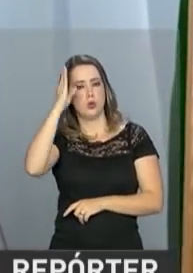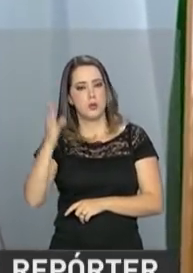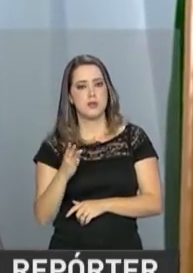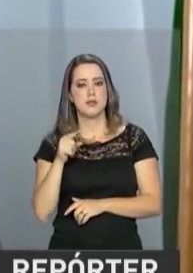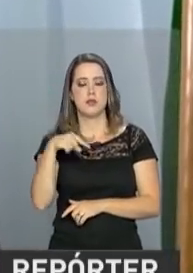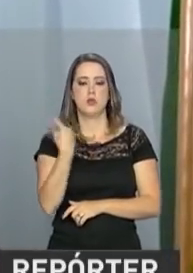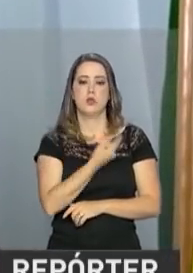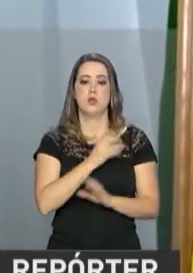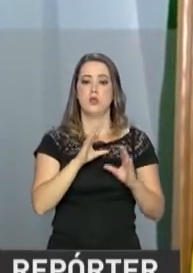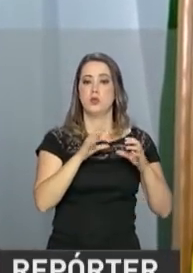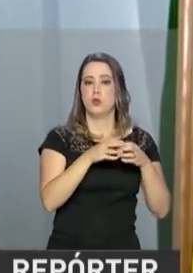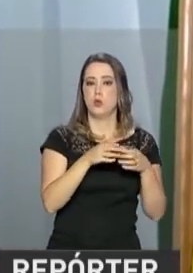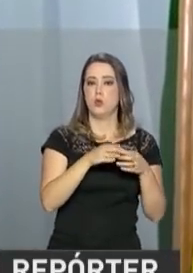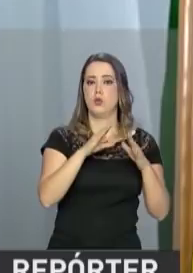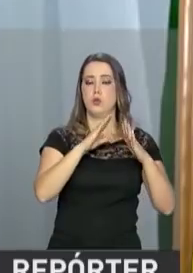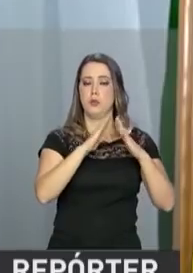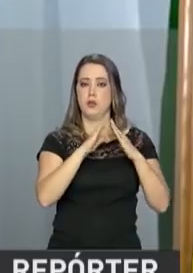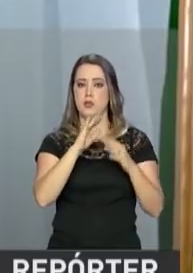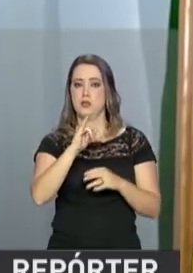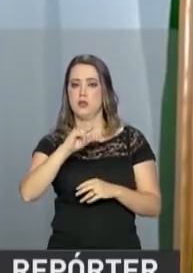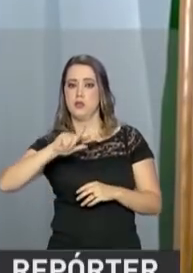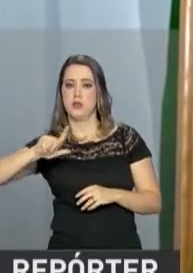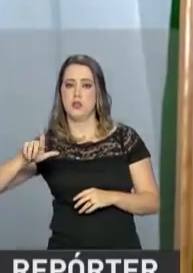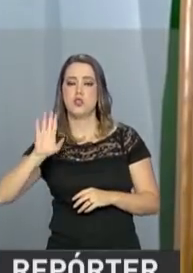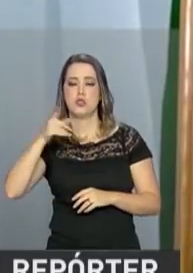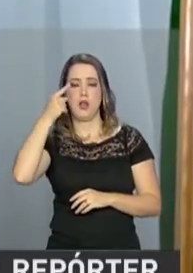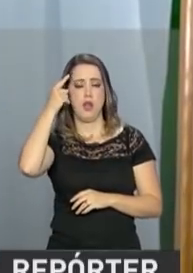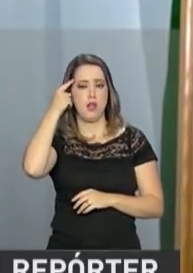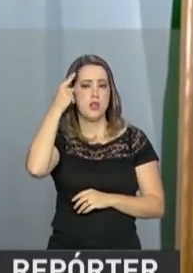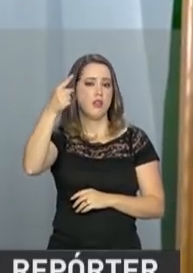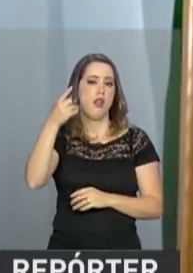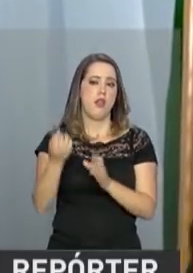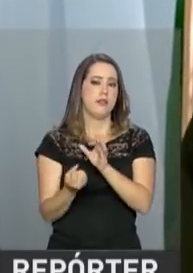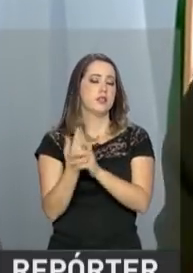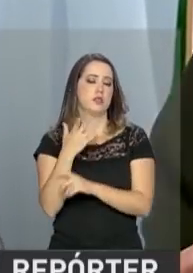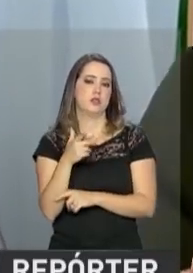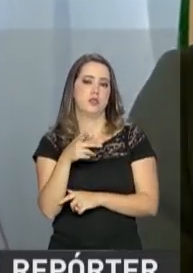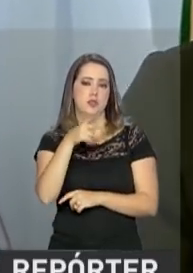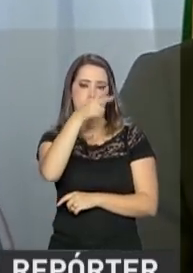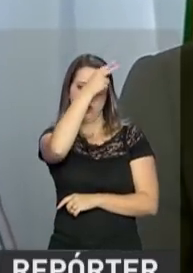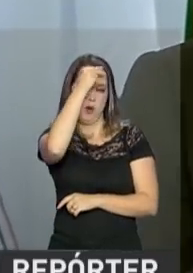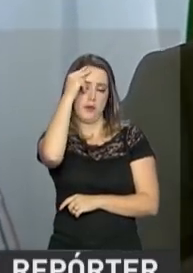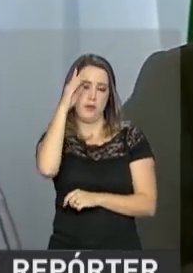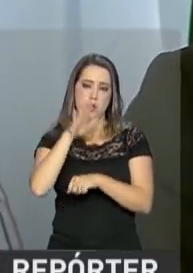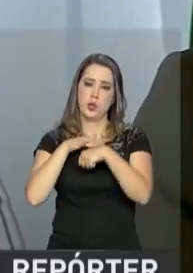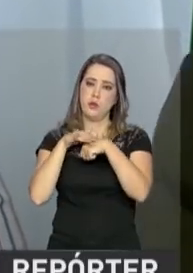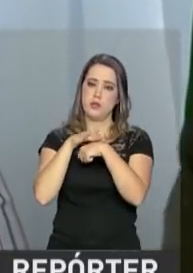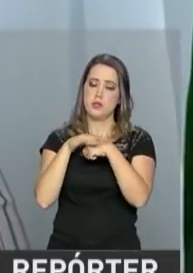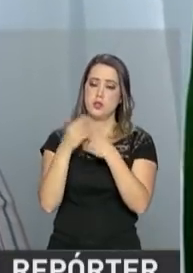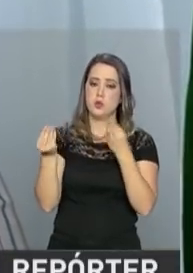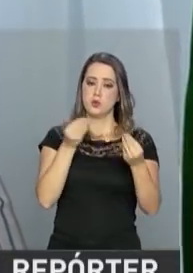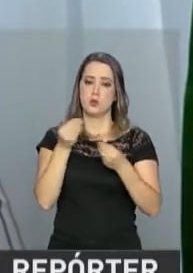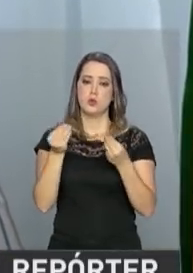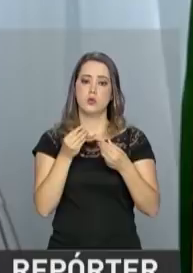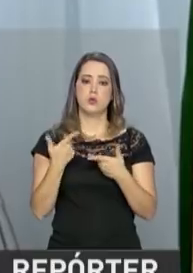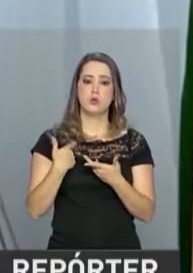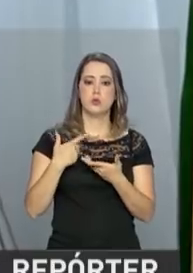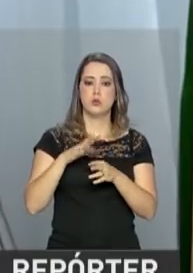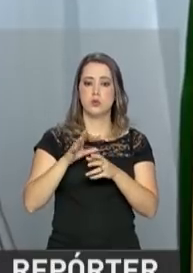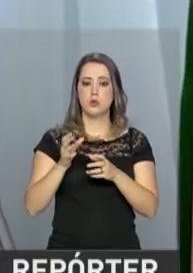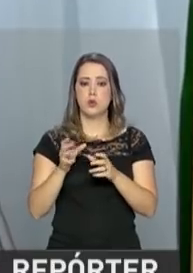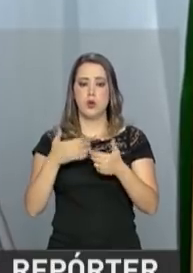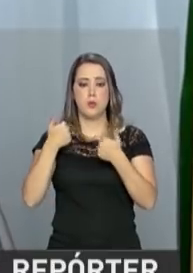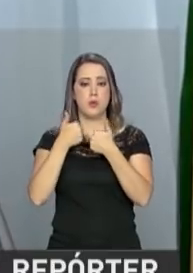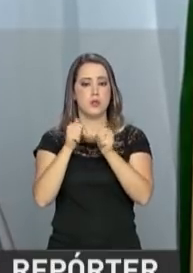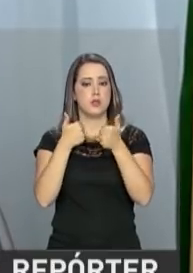disso agora ainda surgiram idéias em conversa com a prefeita e tanques surgiram idéias interessantíssimas de como deslocá